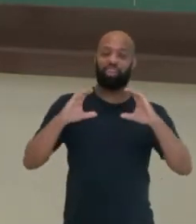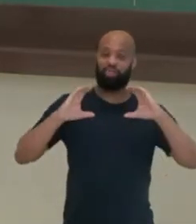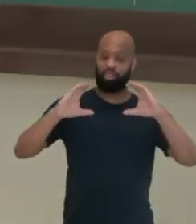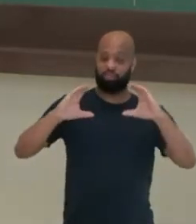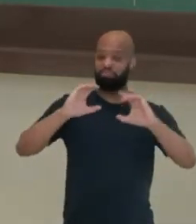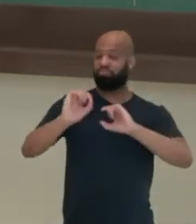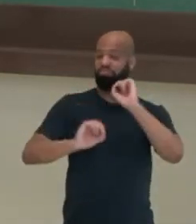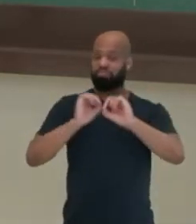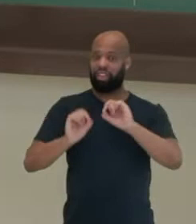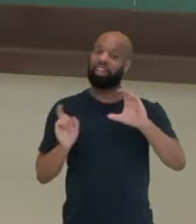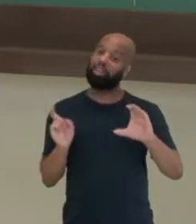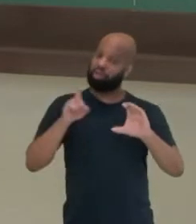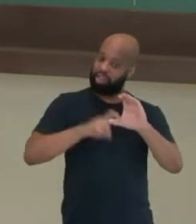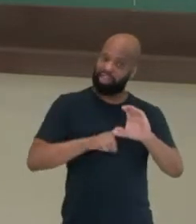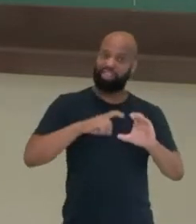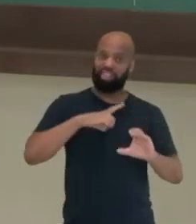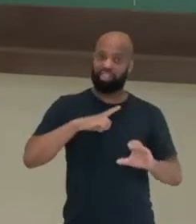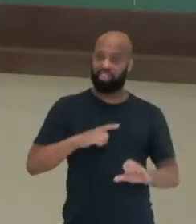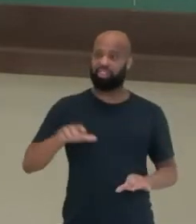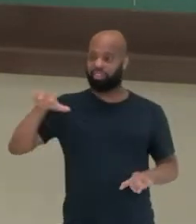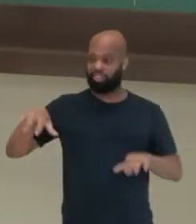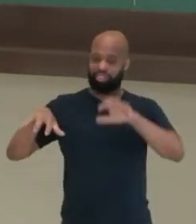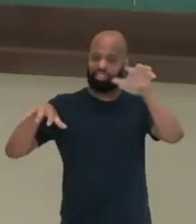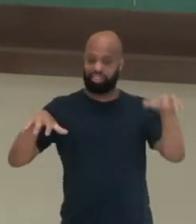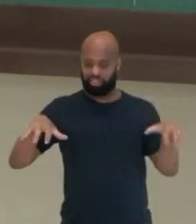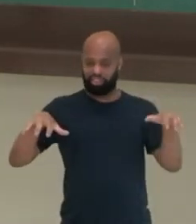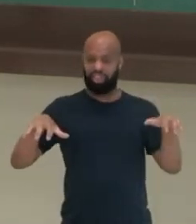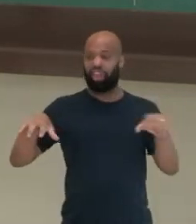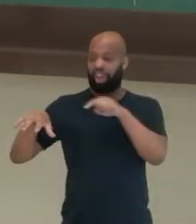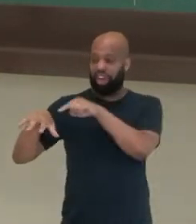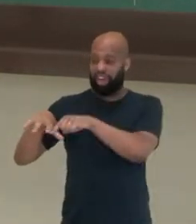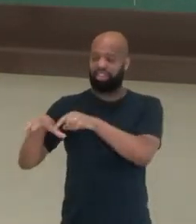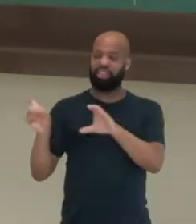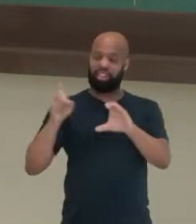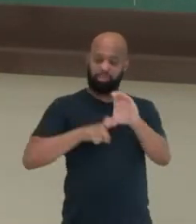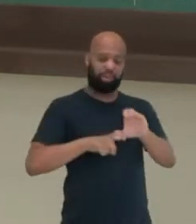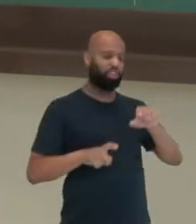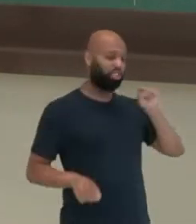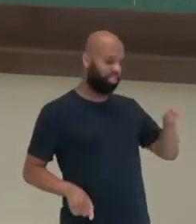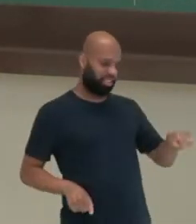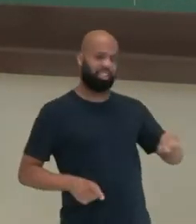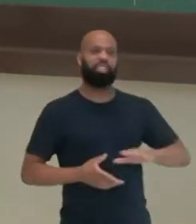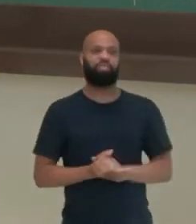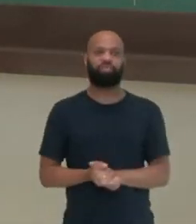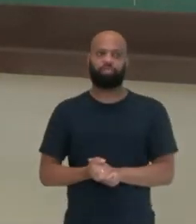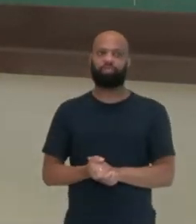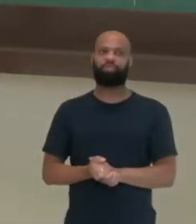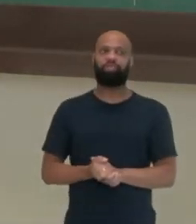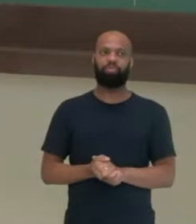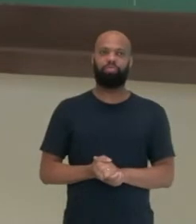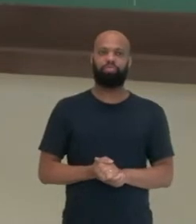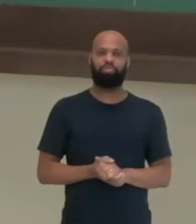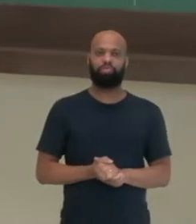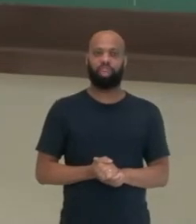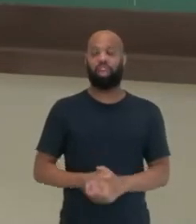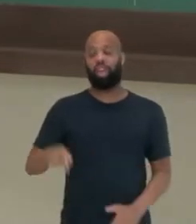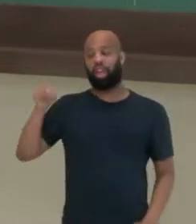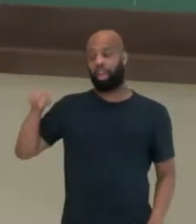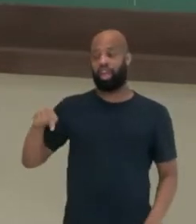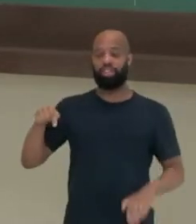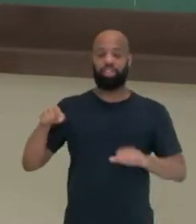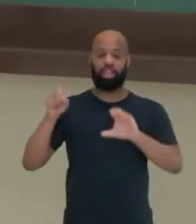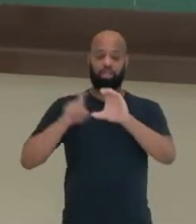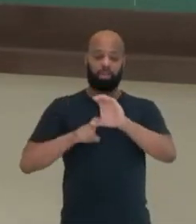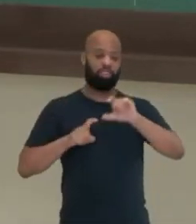de dependência entre duas grandezas, na qual uma está em função da outra. Uma depende da outra. Uma